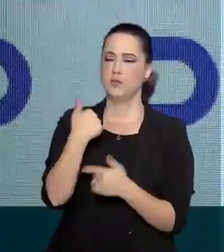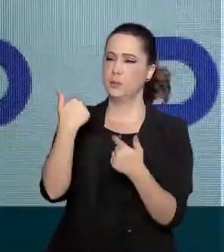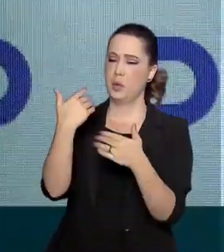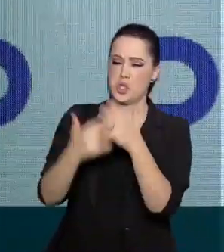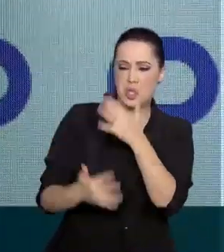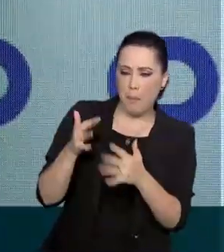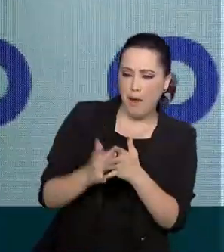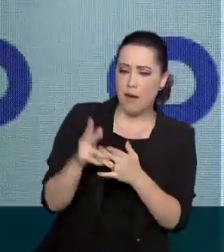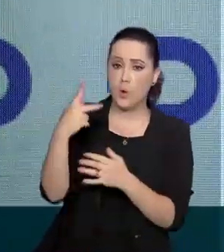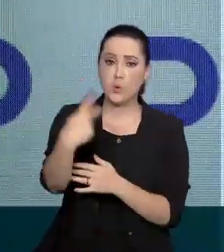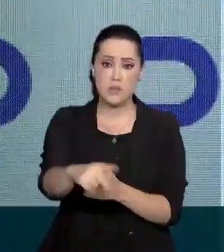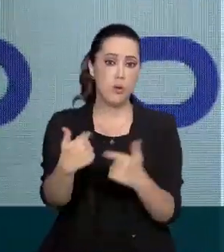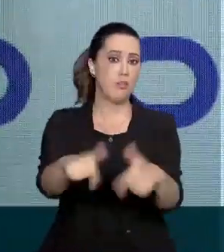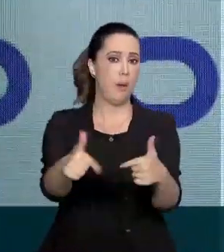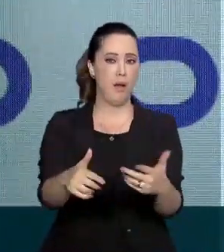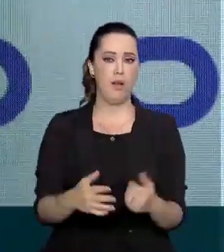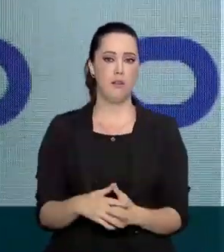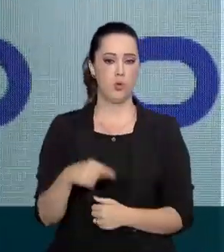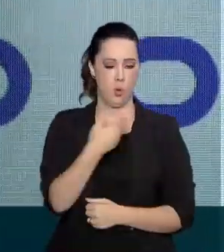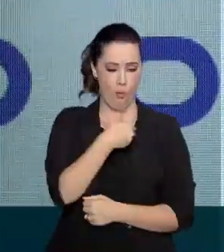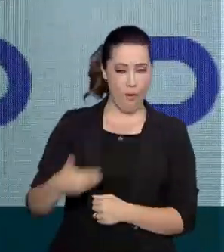trabalho.